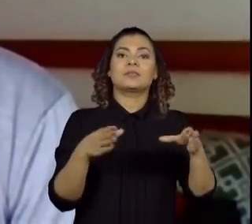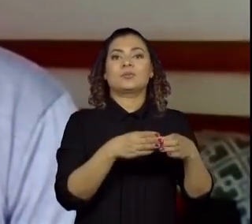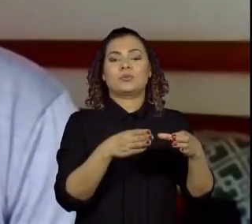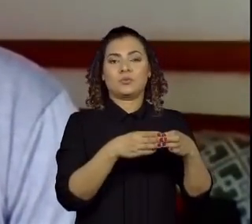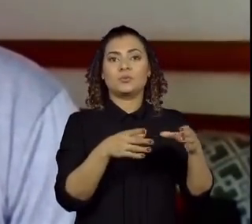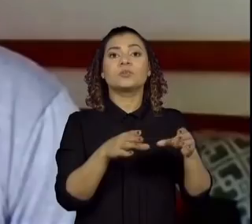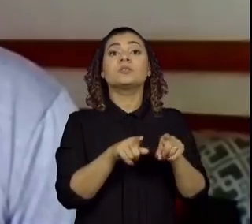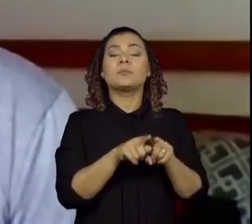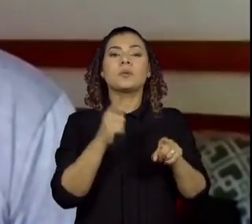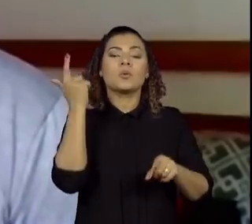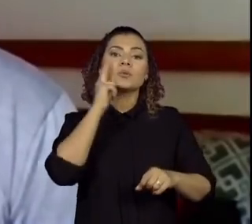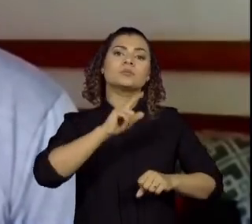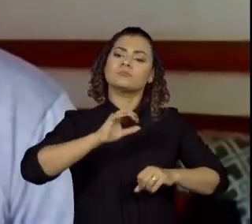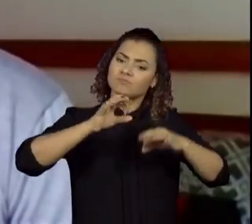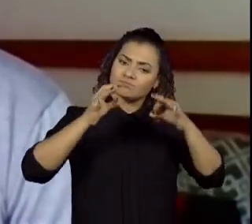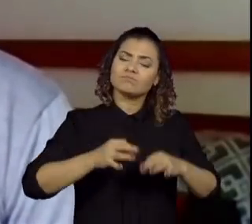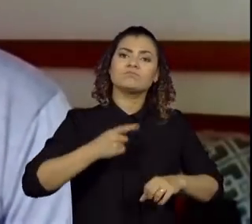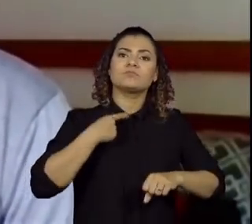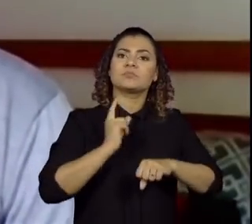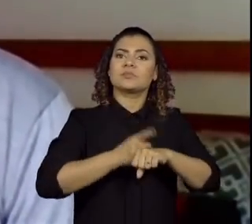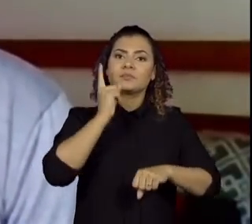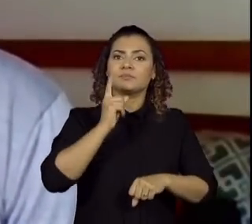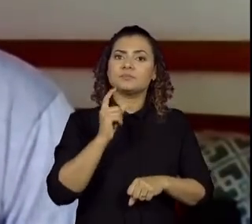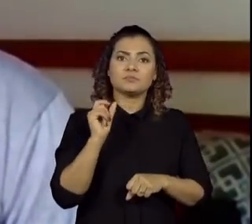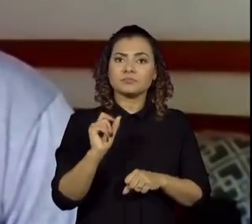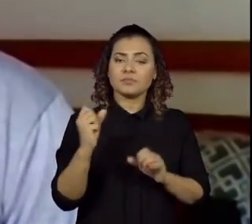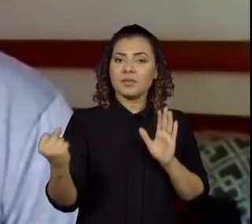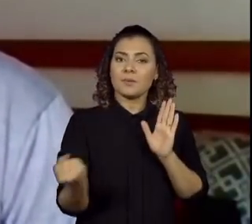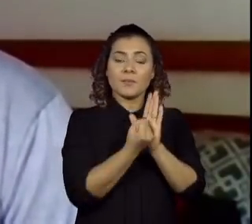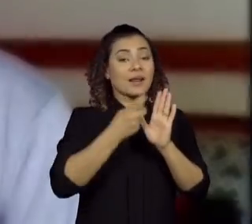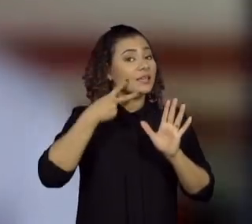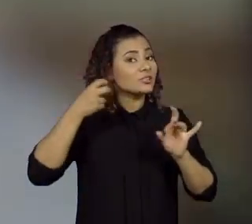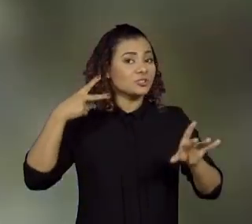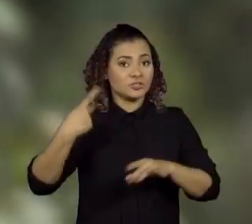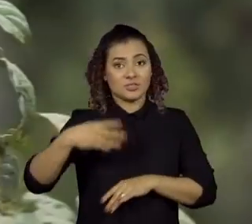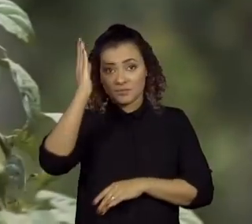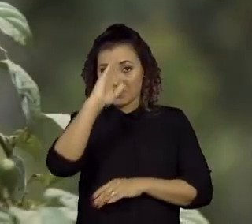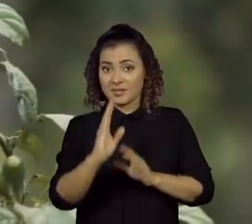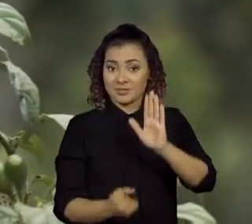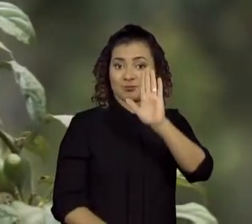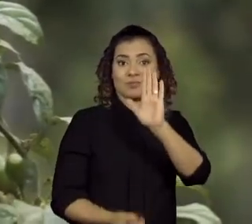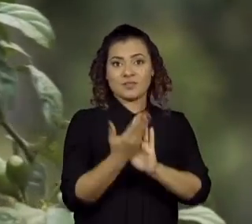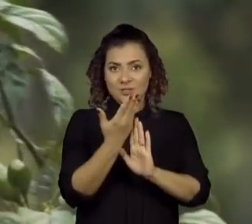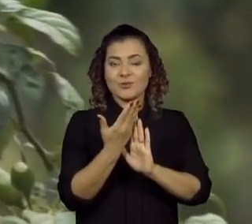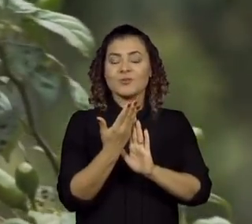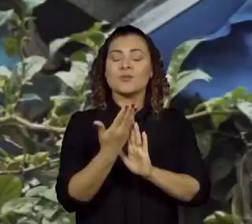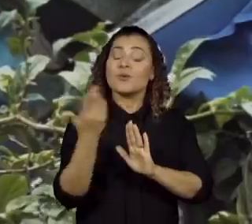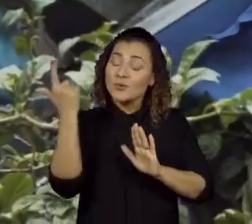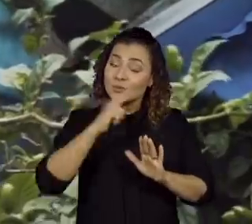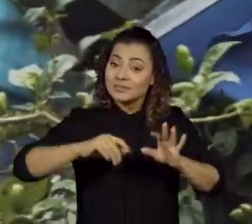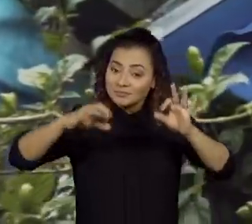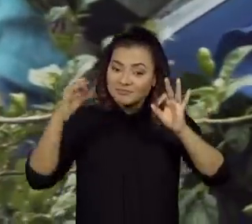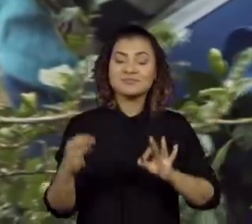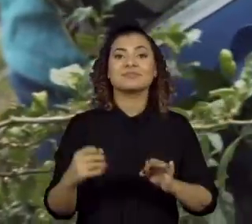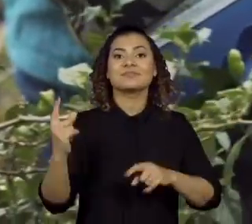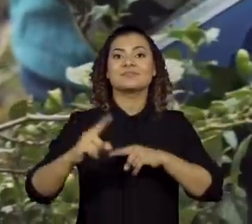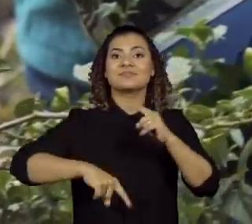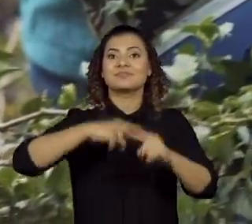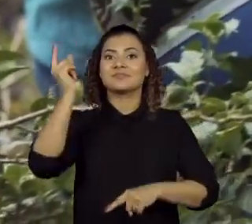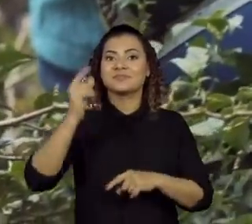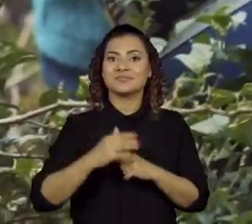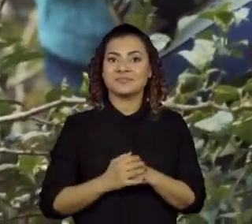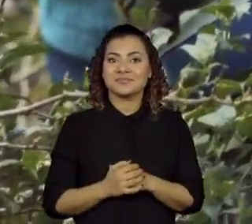a primeira marca Baniwa, a primeira marca indígena também no Brasil, que deu certo, né, e que